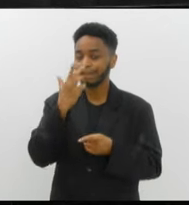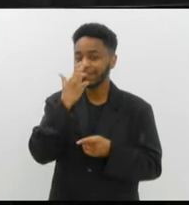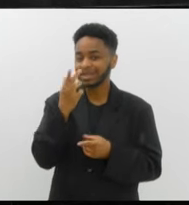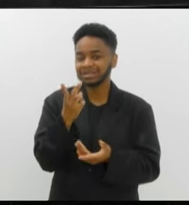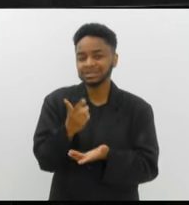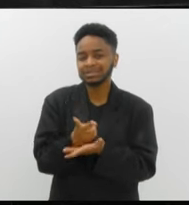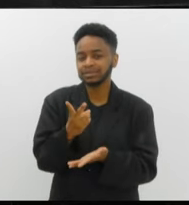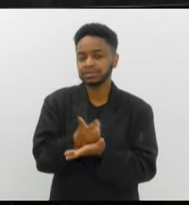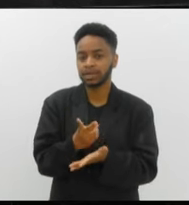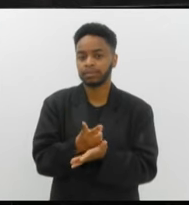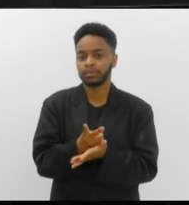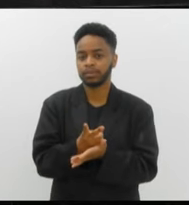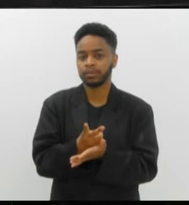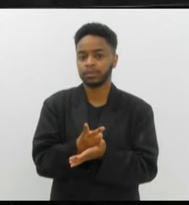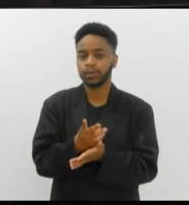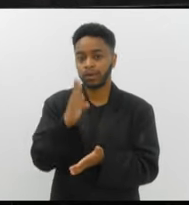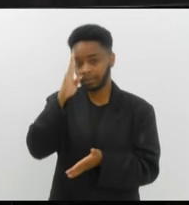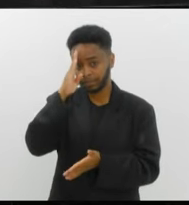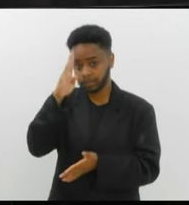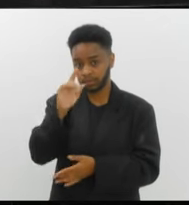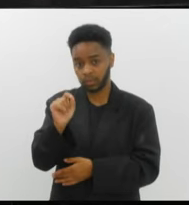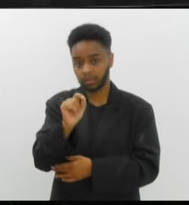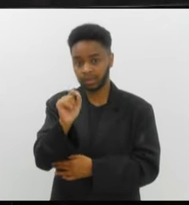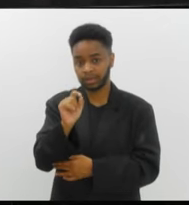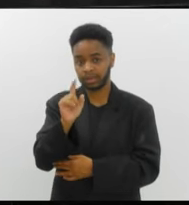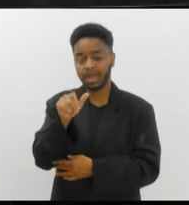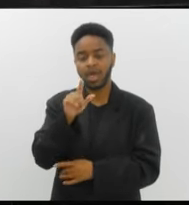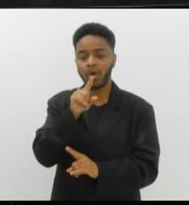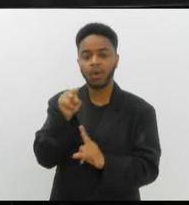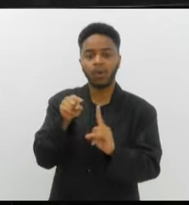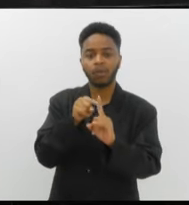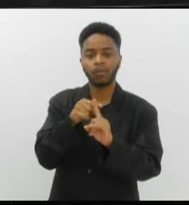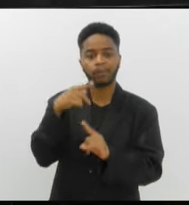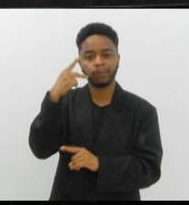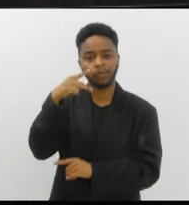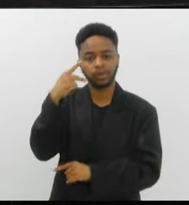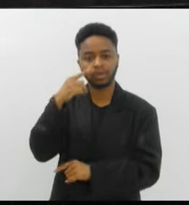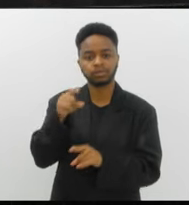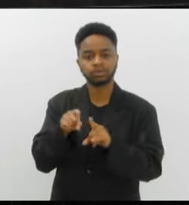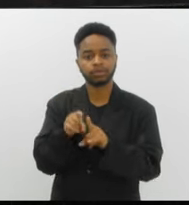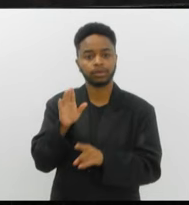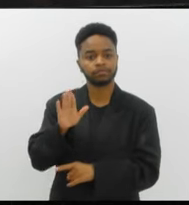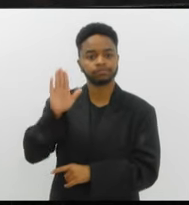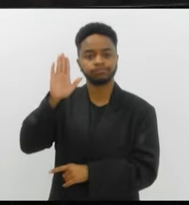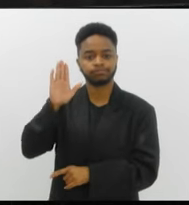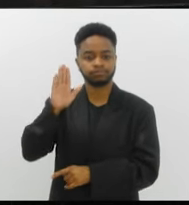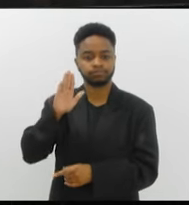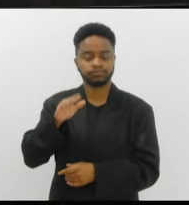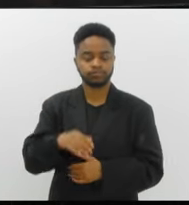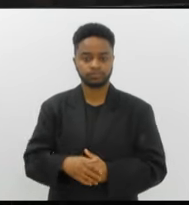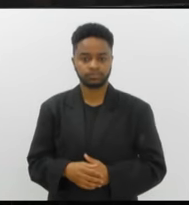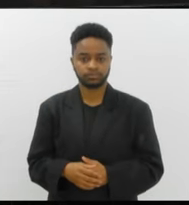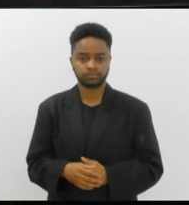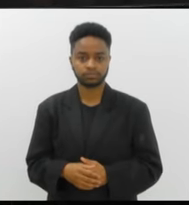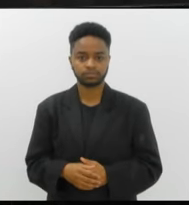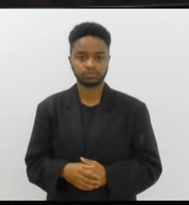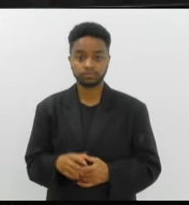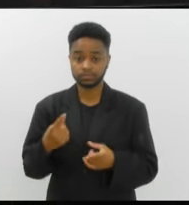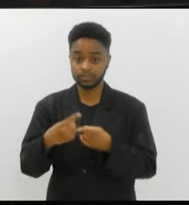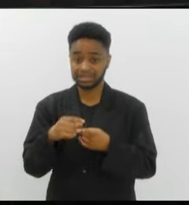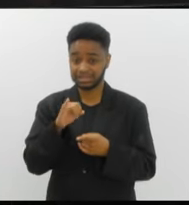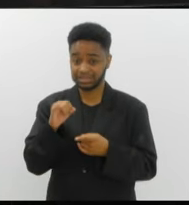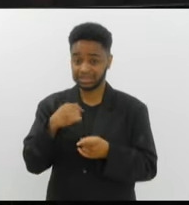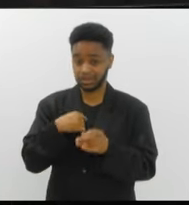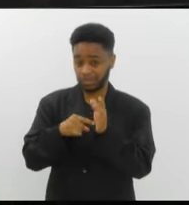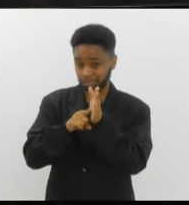sempre os objetivos políticos eleitorais. Se eu examino,